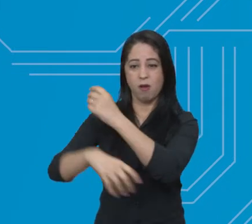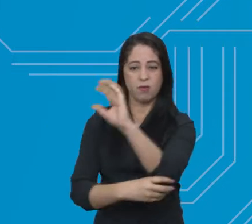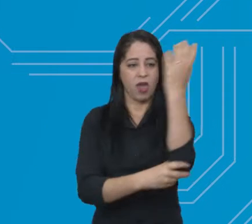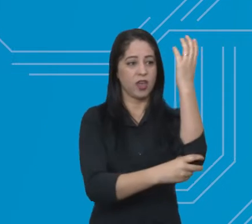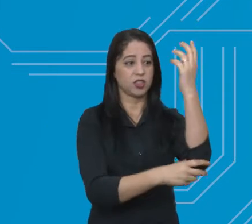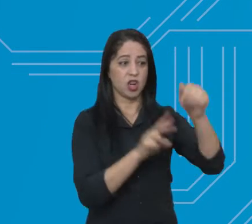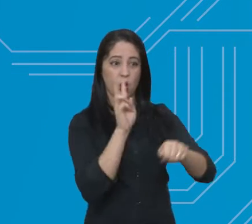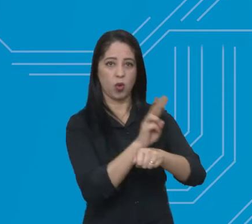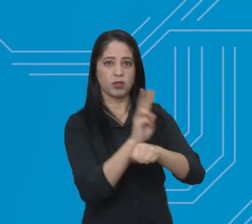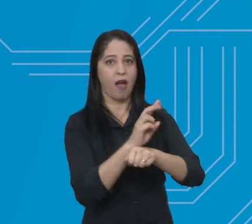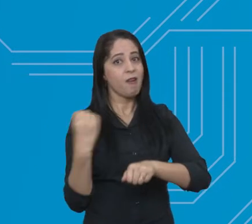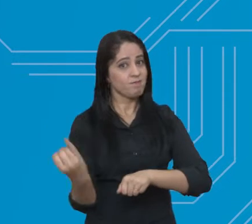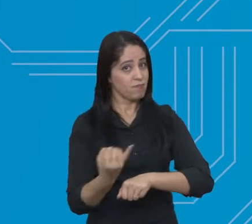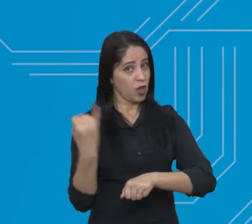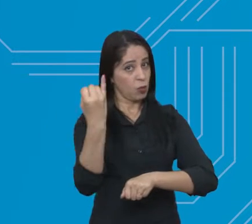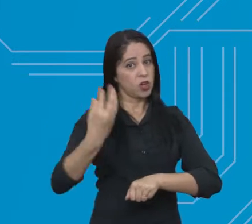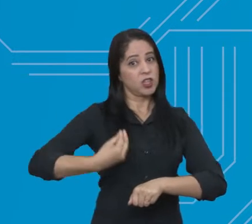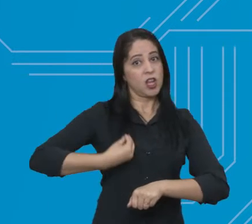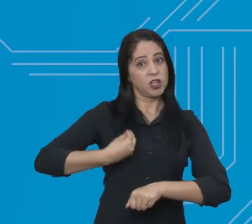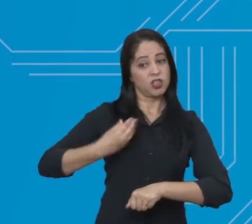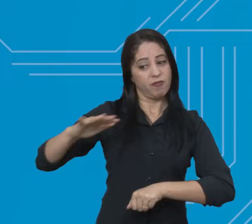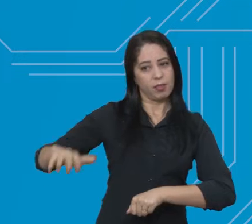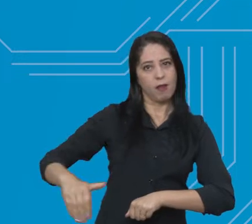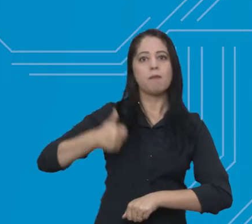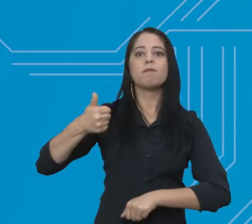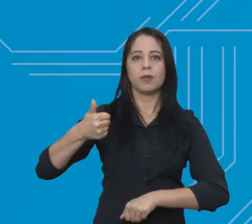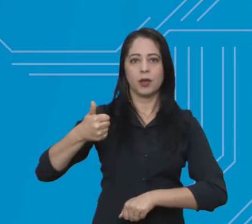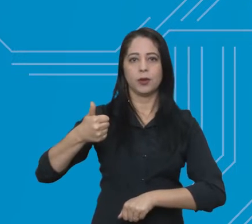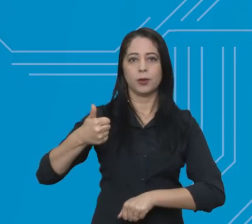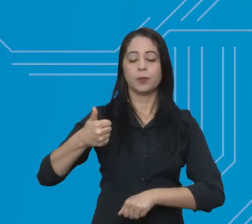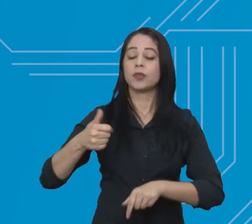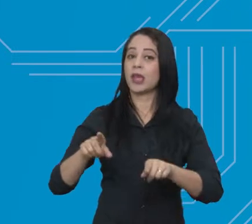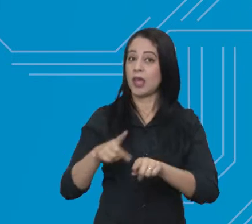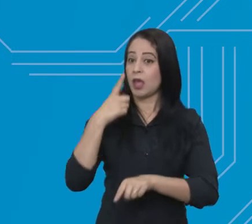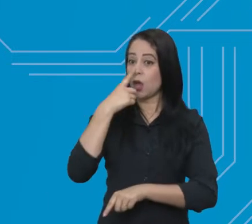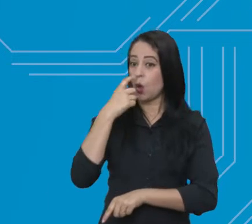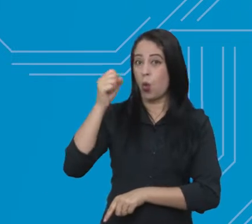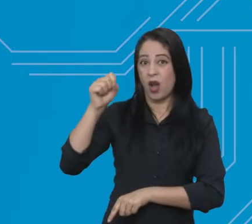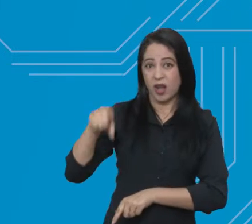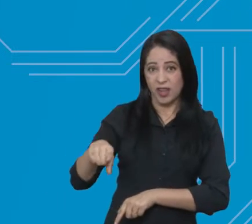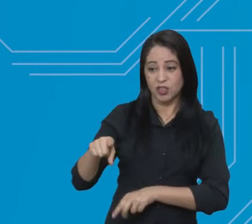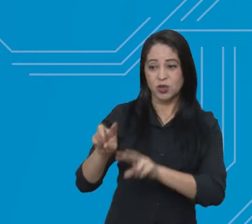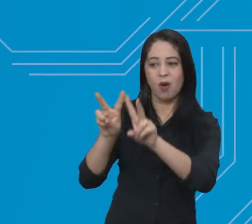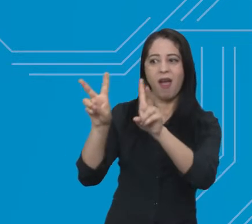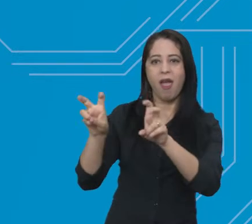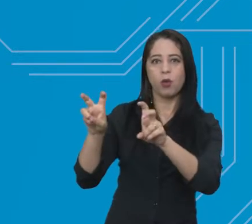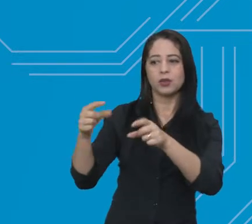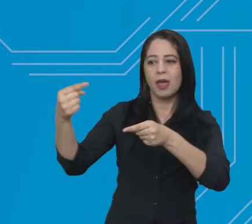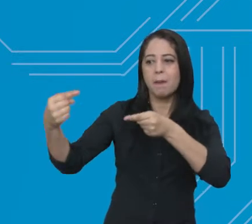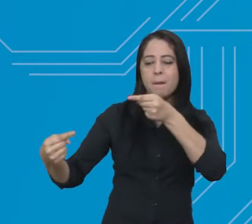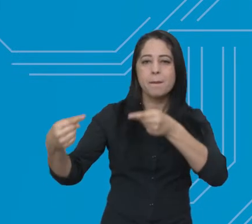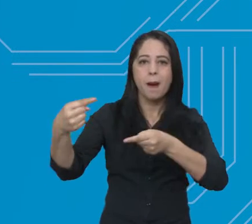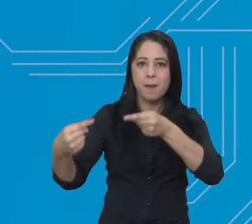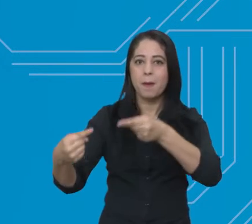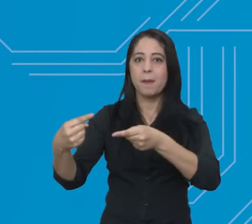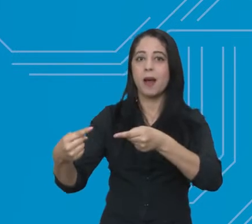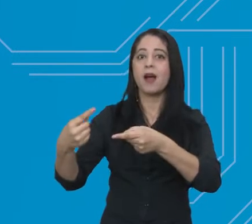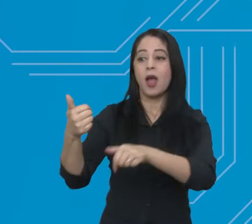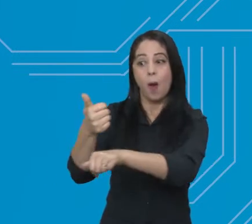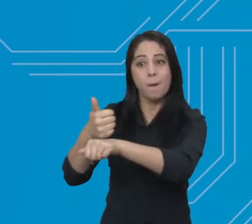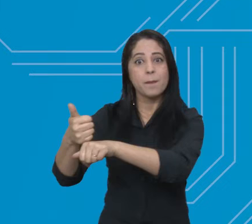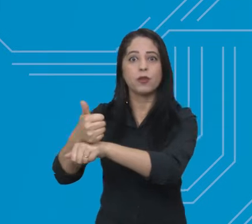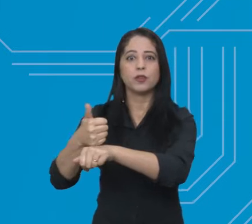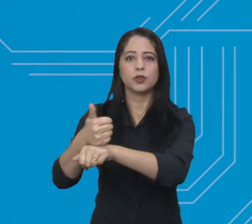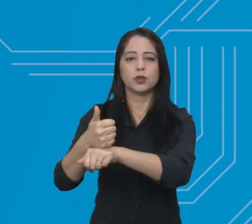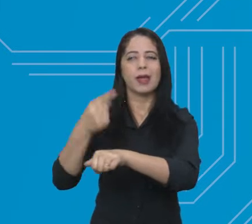é fundamental para a nossa qualidade de vida, não é mesmo? E o descarte de resíduos sólidos tem sido motivo de debate entre órgãos